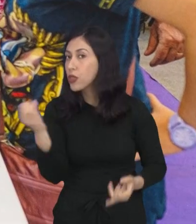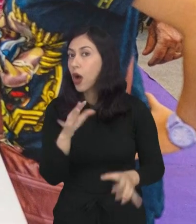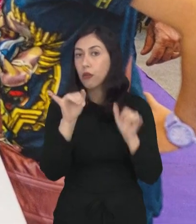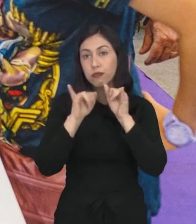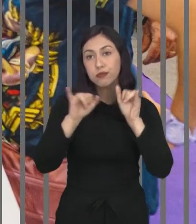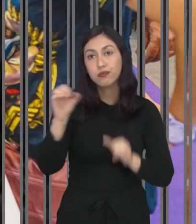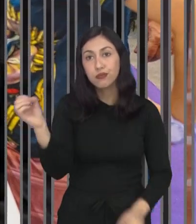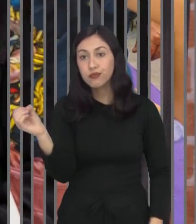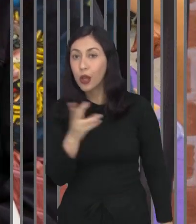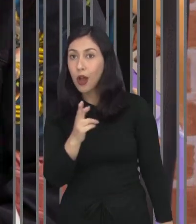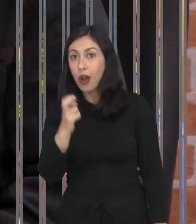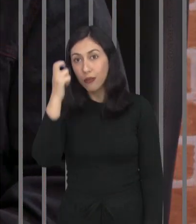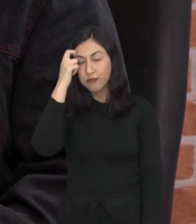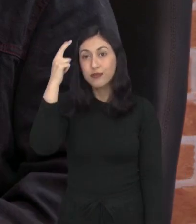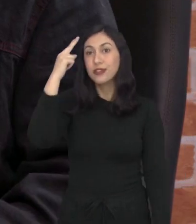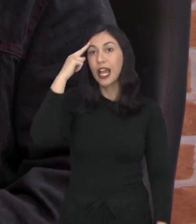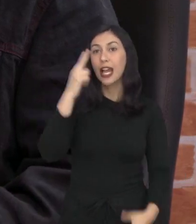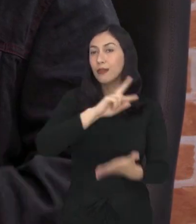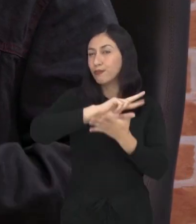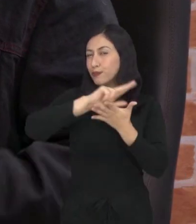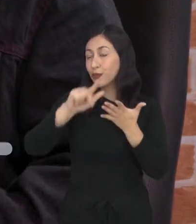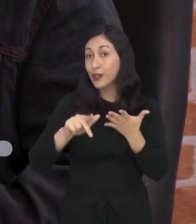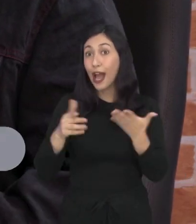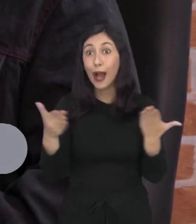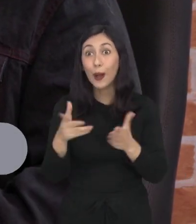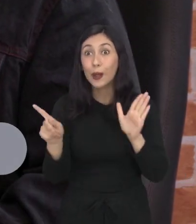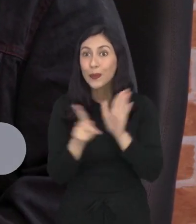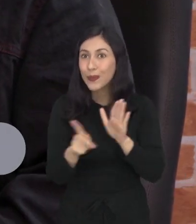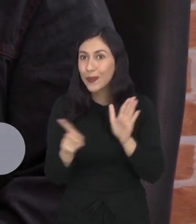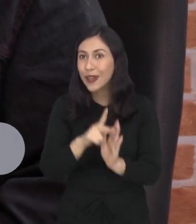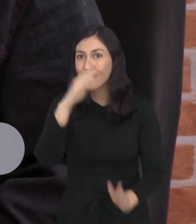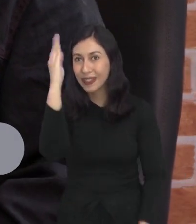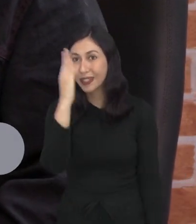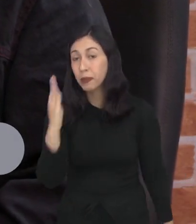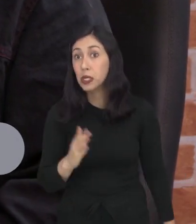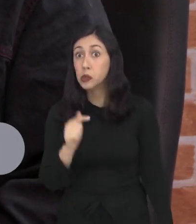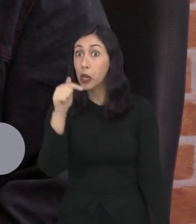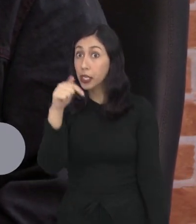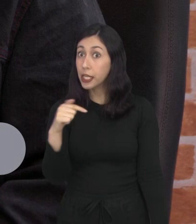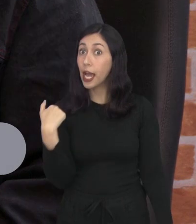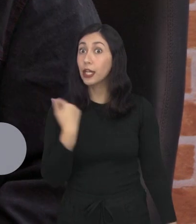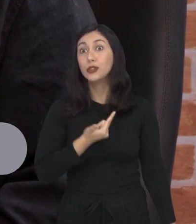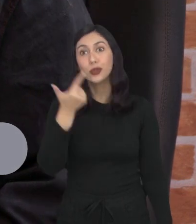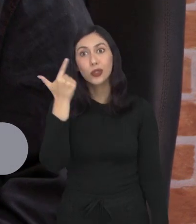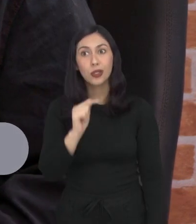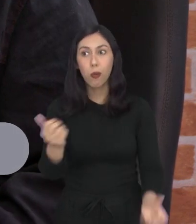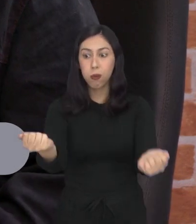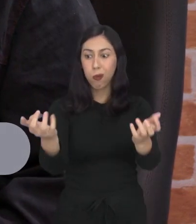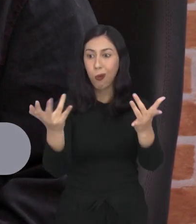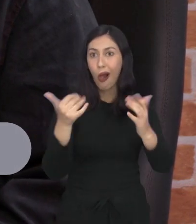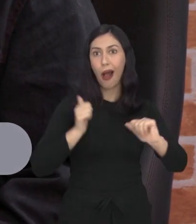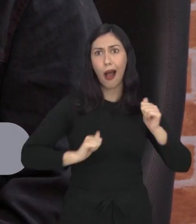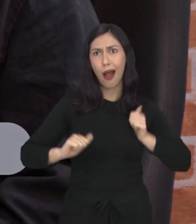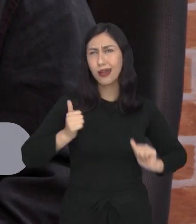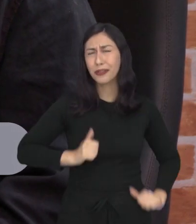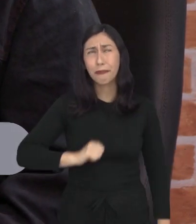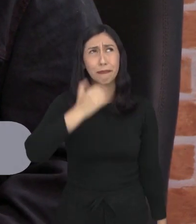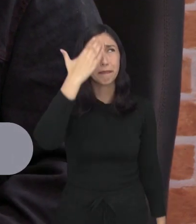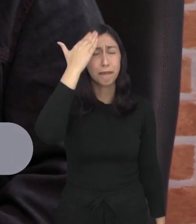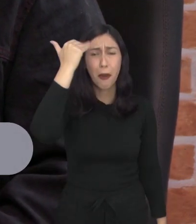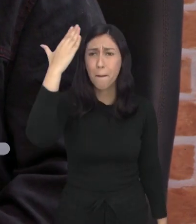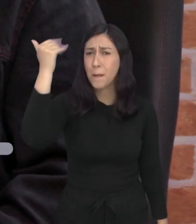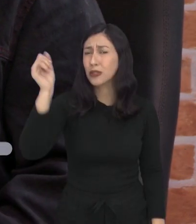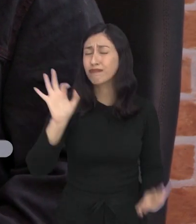cultura mais geek, mais nerd assim, e aí a gente tem agora a nossa. A Comic Con aqui do Brasil, nós trouxemos muitos atores incríveis pra